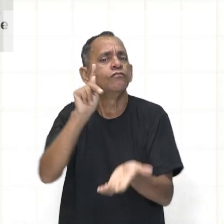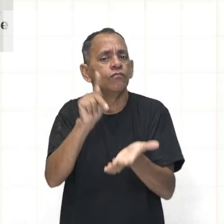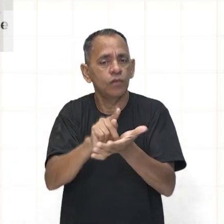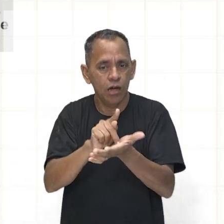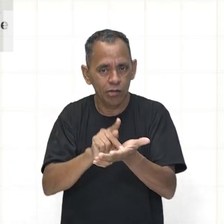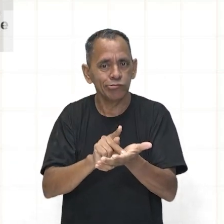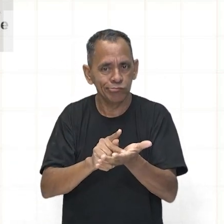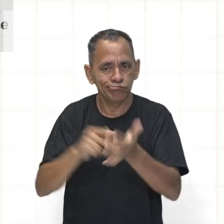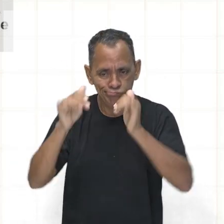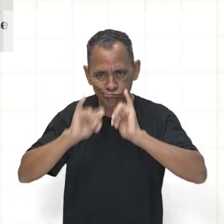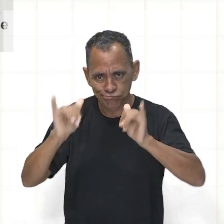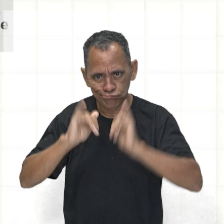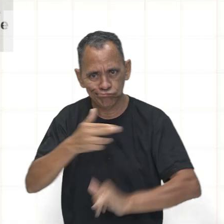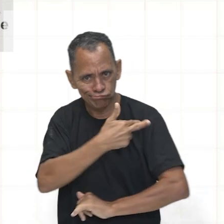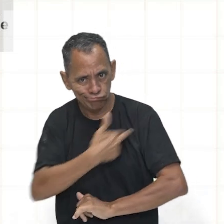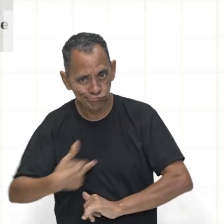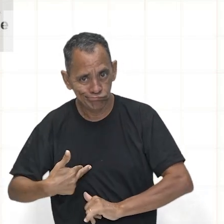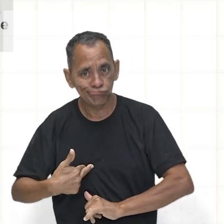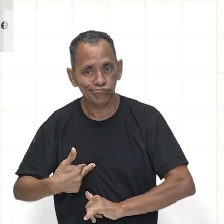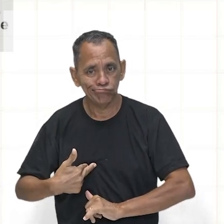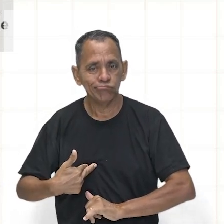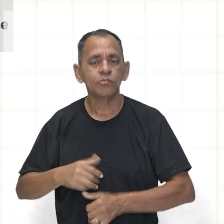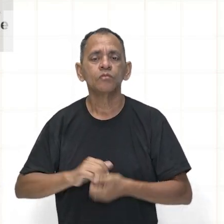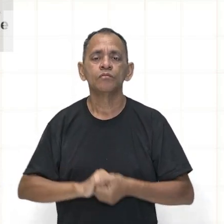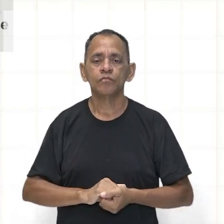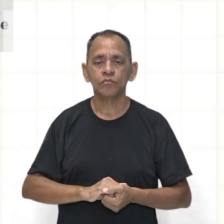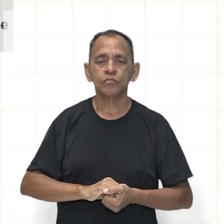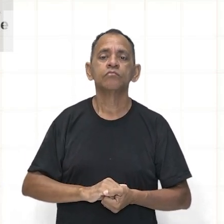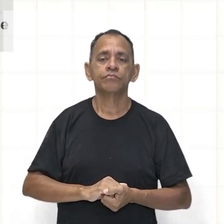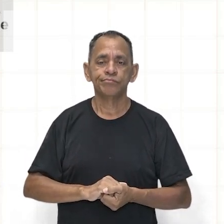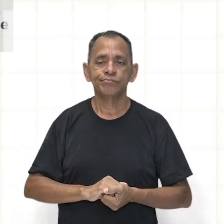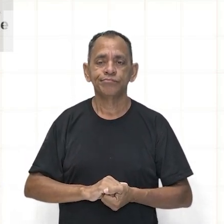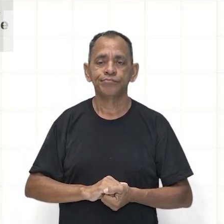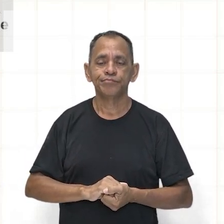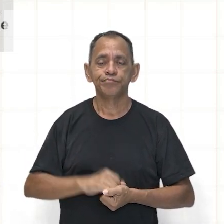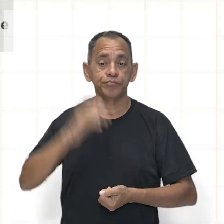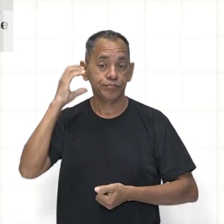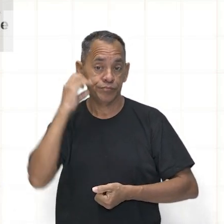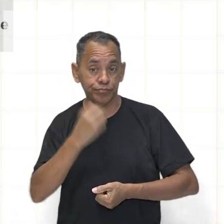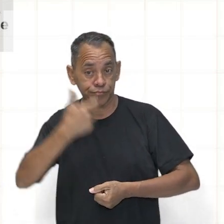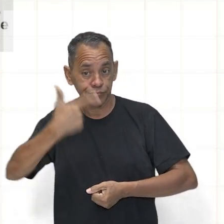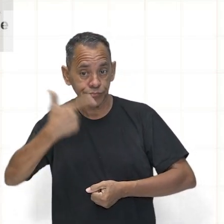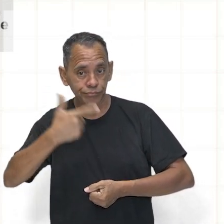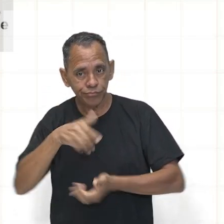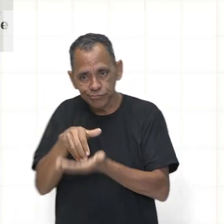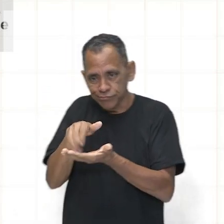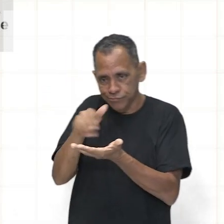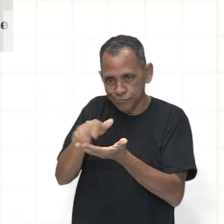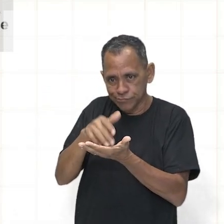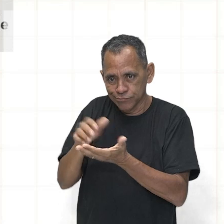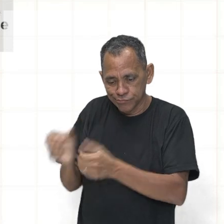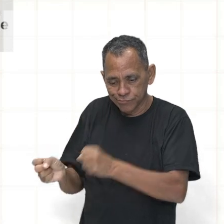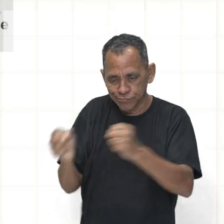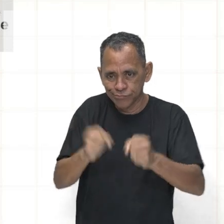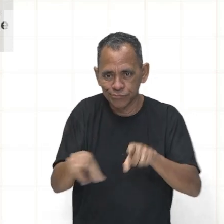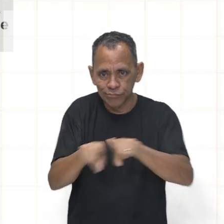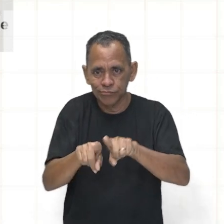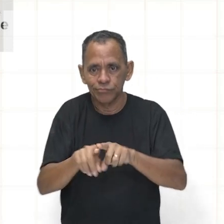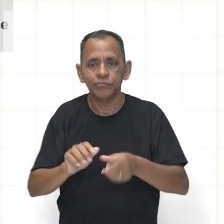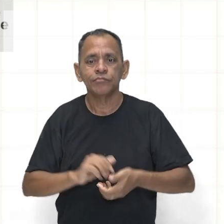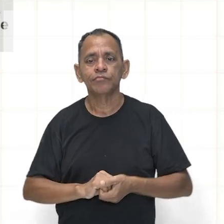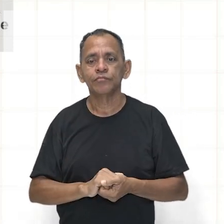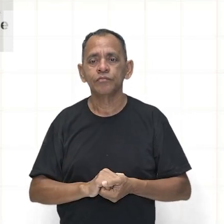solenidade para que a República fosse proclamada e Dom Pedro II, né, fosse retirado do